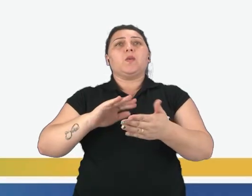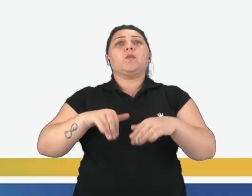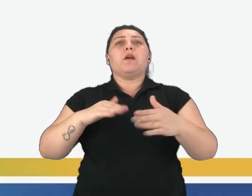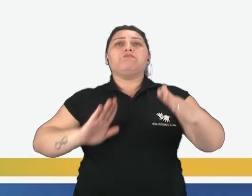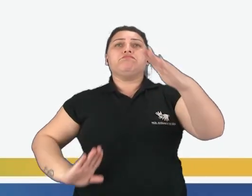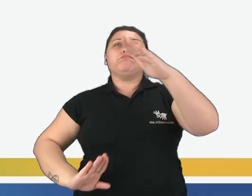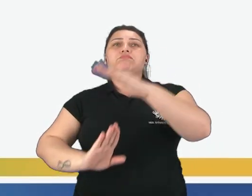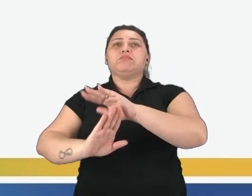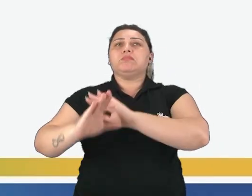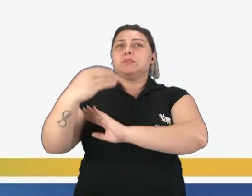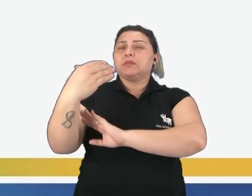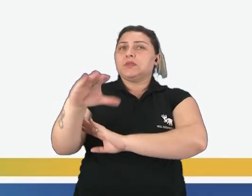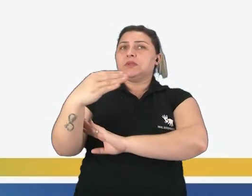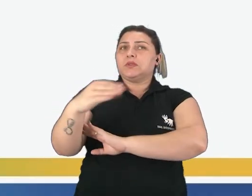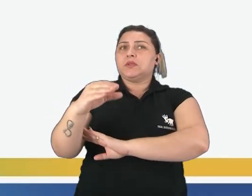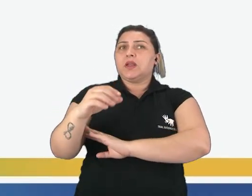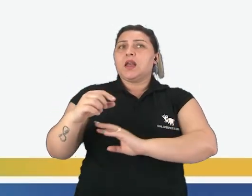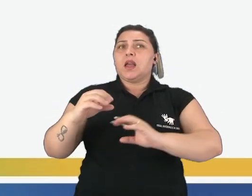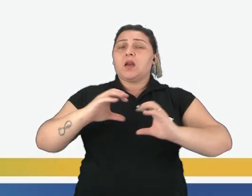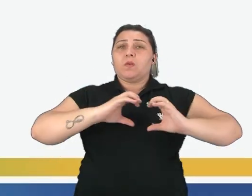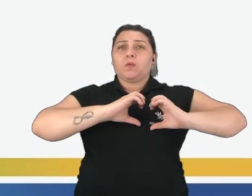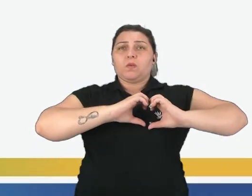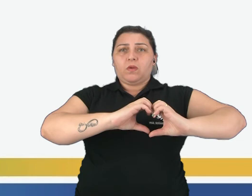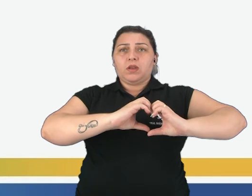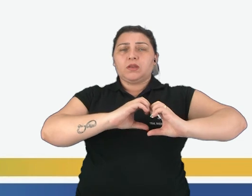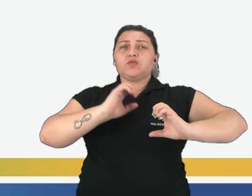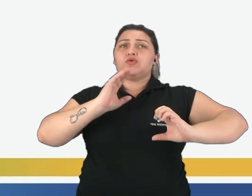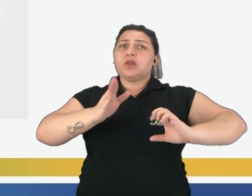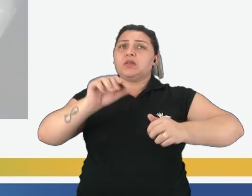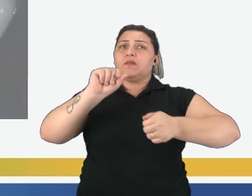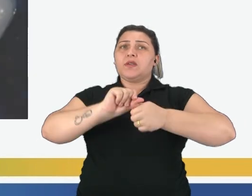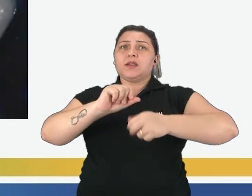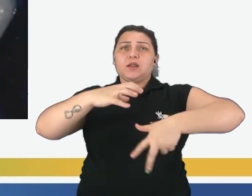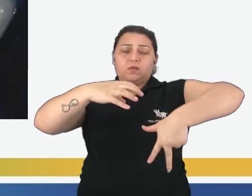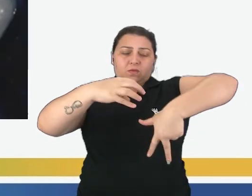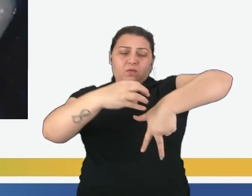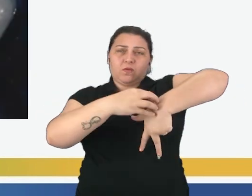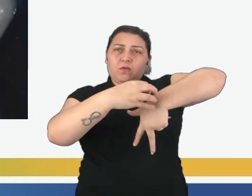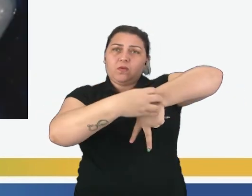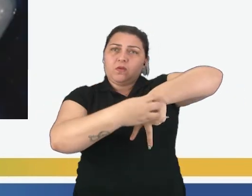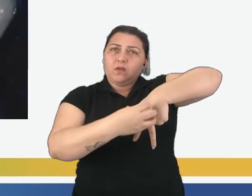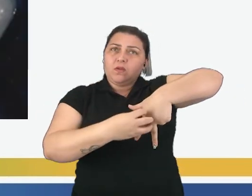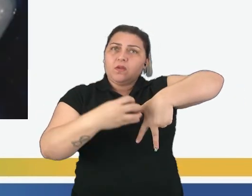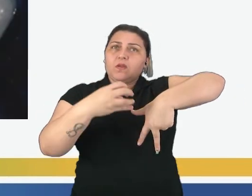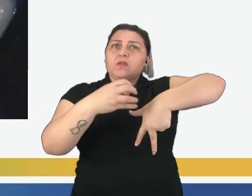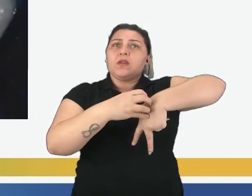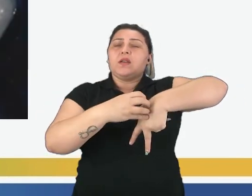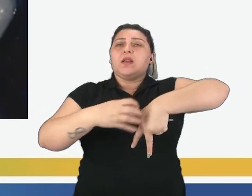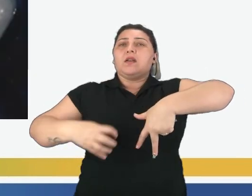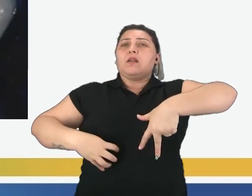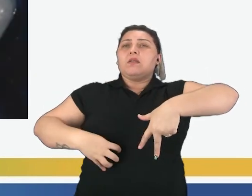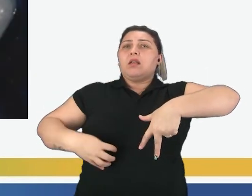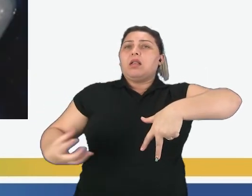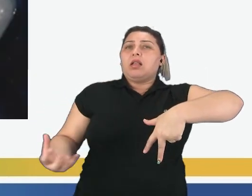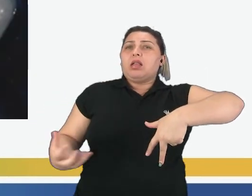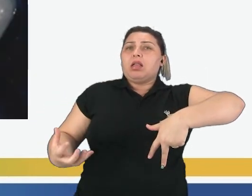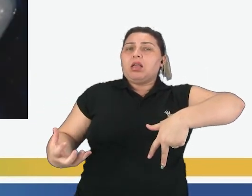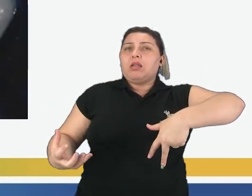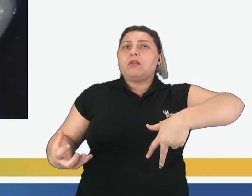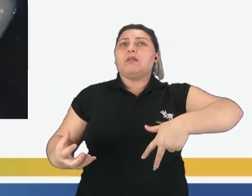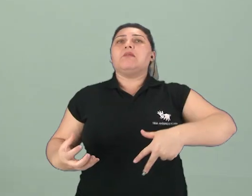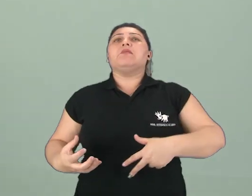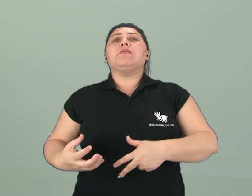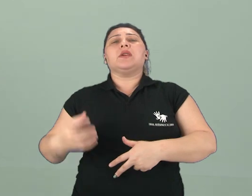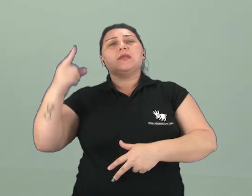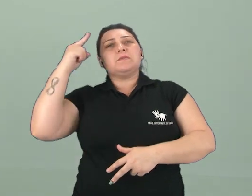limite da ciência? Isso é um coração, pessoal. Já estão fabricando órgãos. Isso aí é um fígado. Então, fica